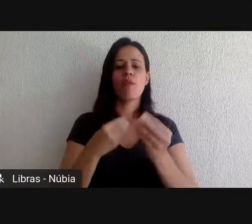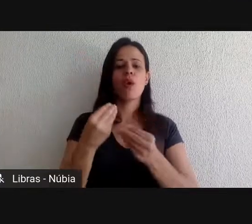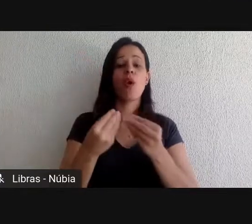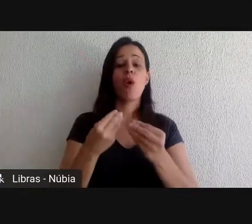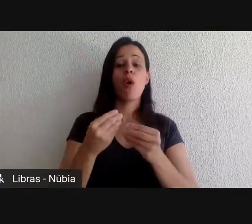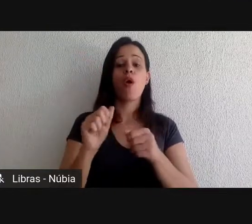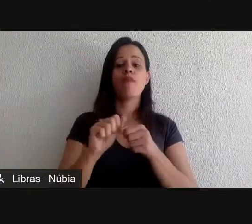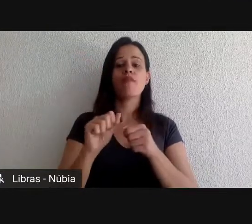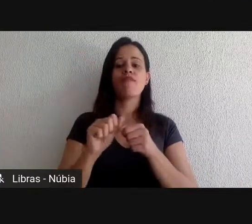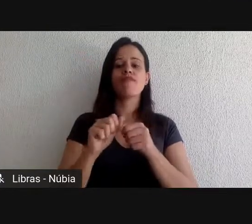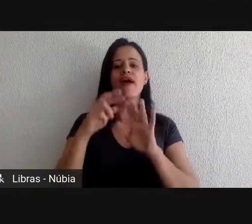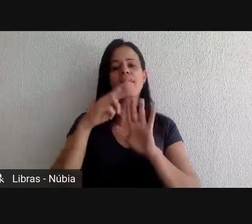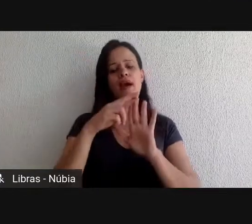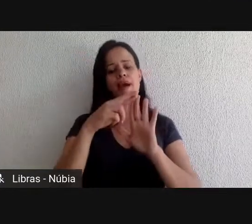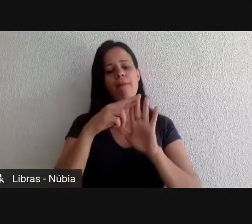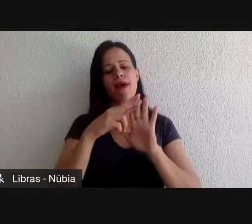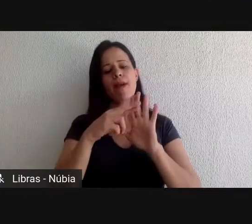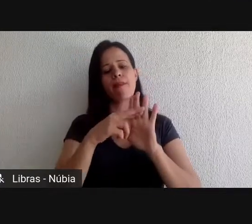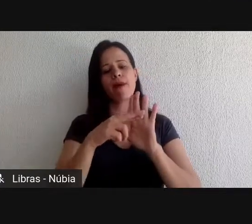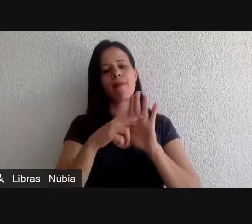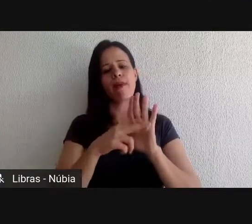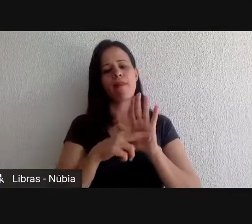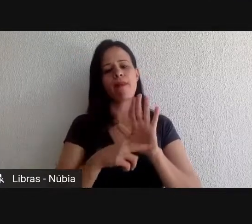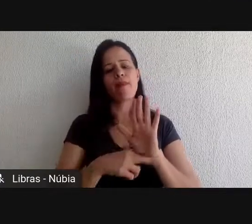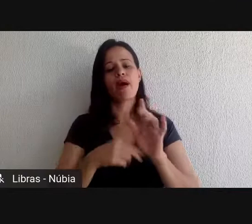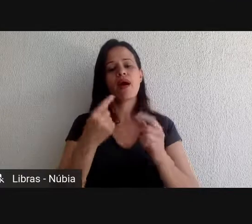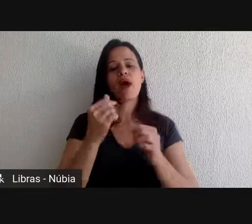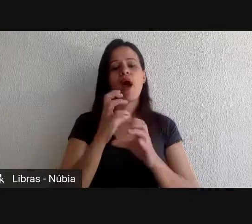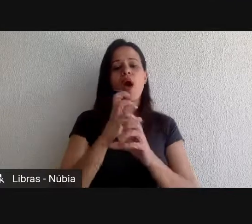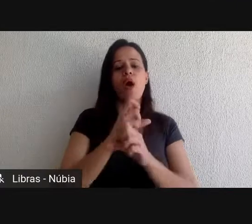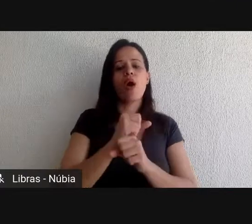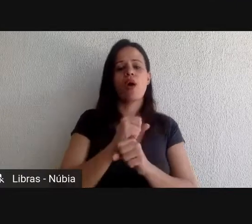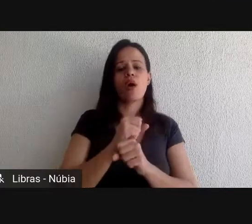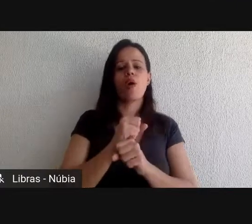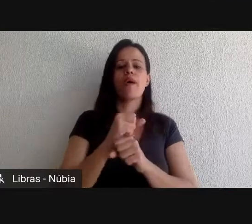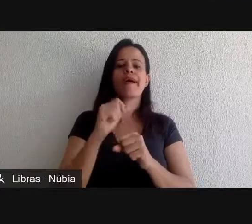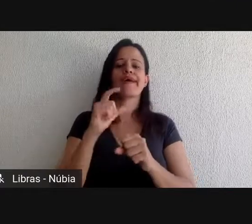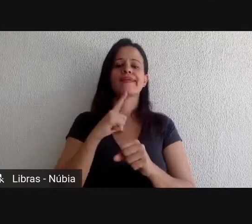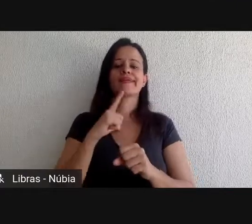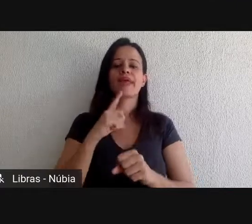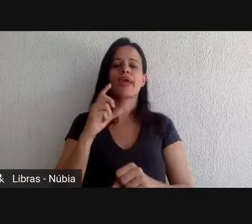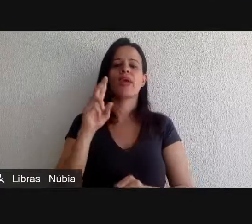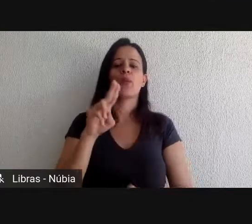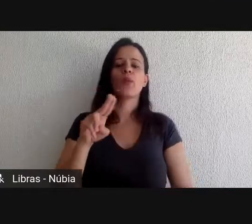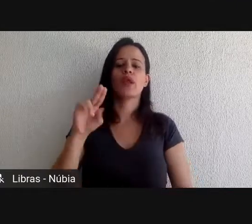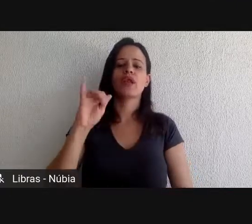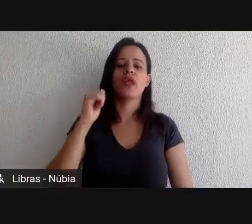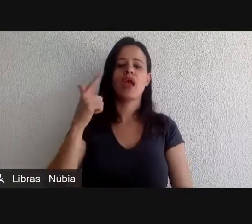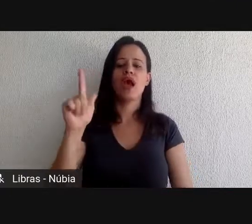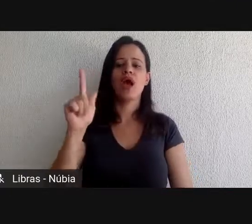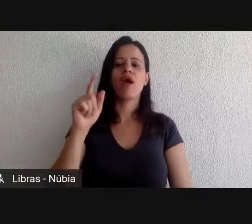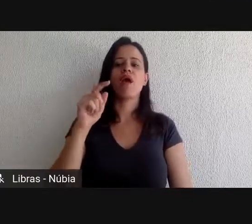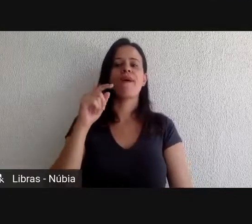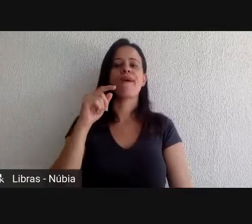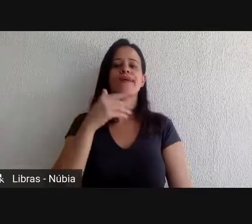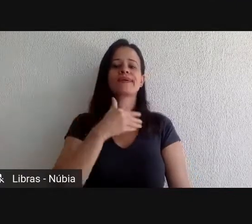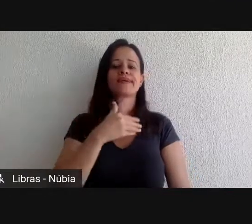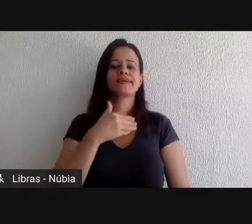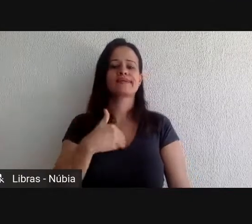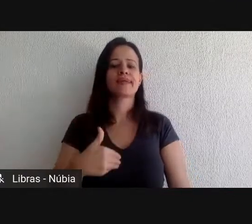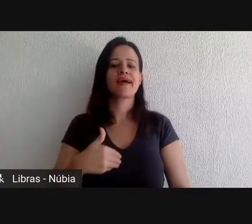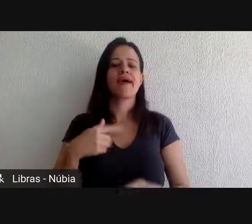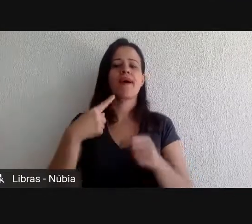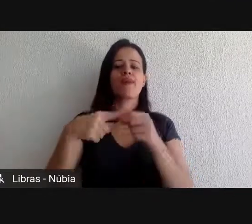disciplinadora do processo orçamentário para toda a federação, seja para a União, estados e municípios. Essa lei foi